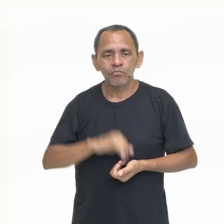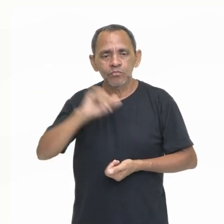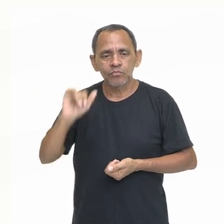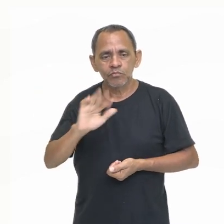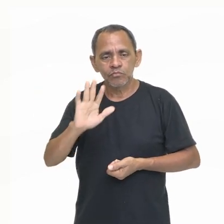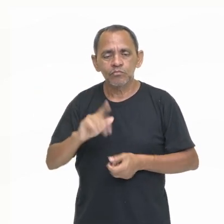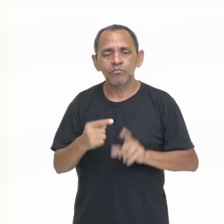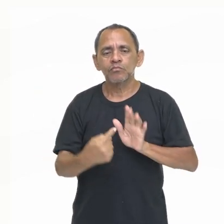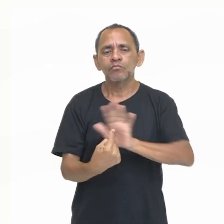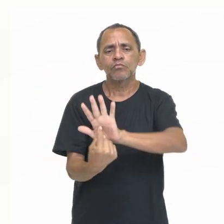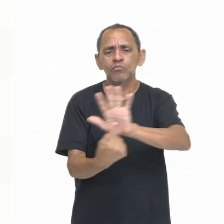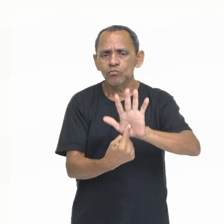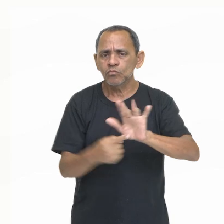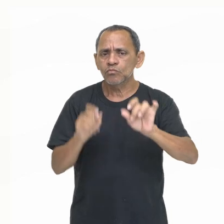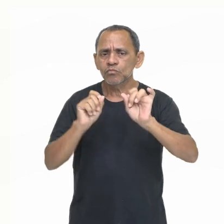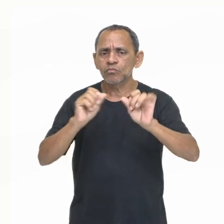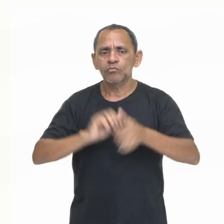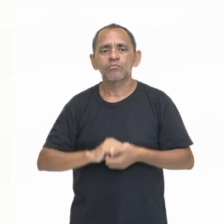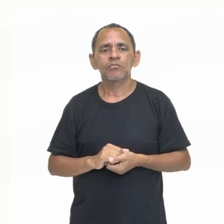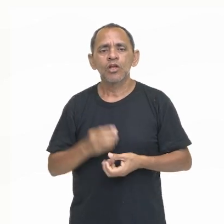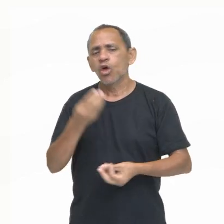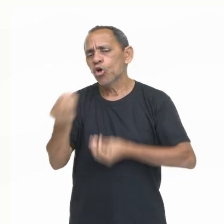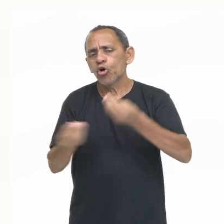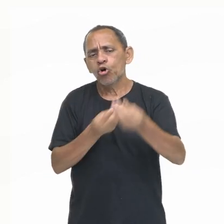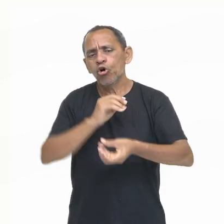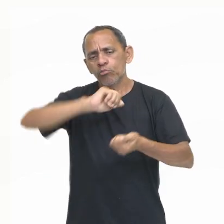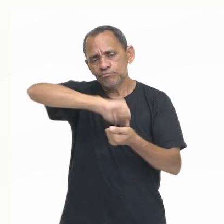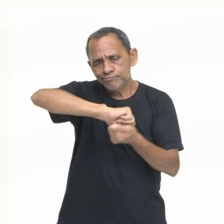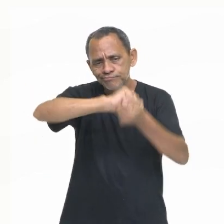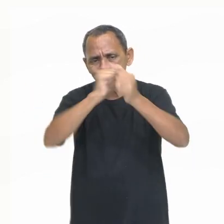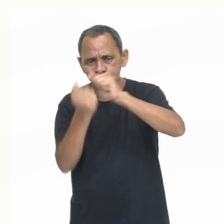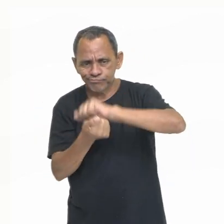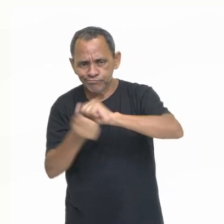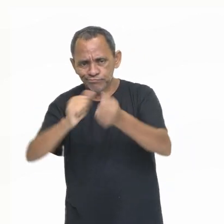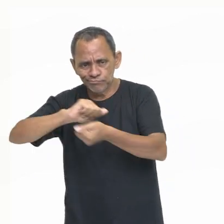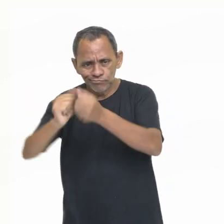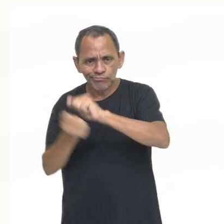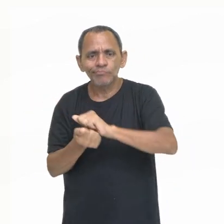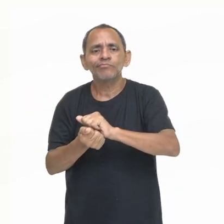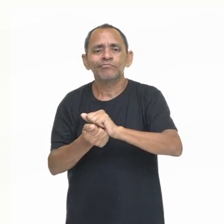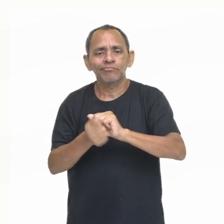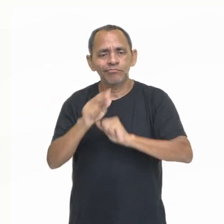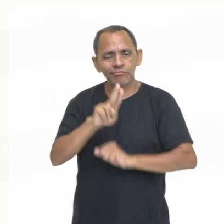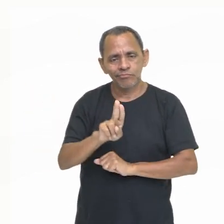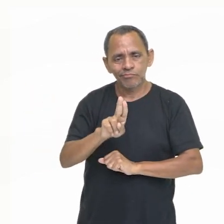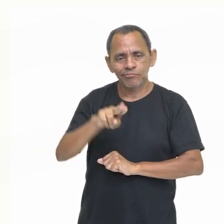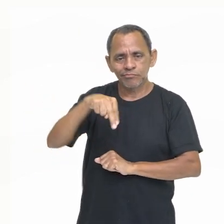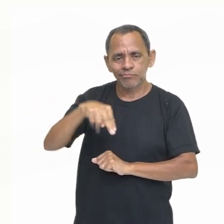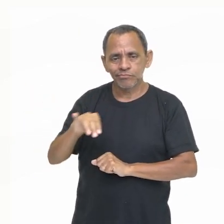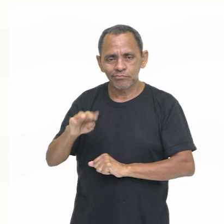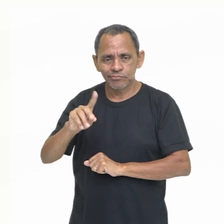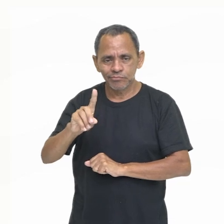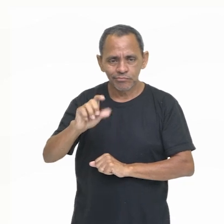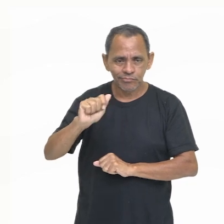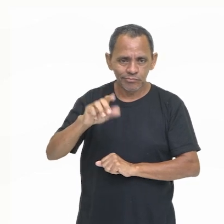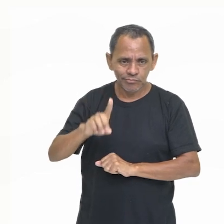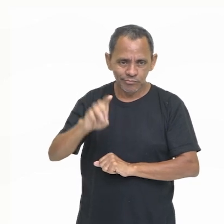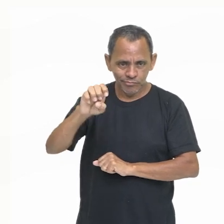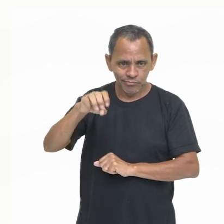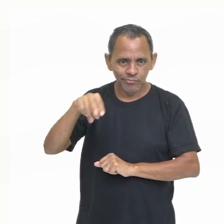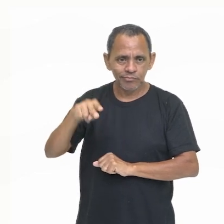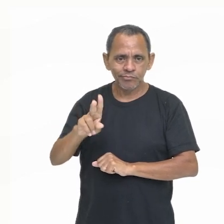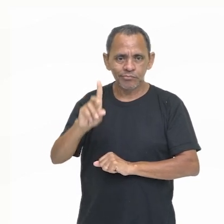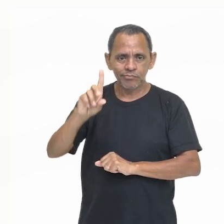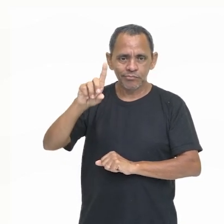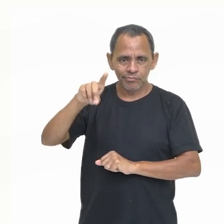realizar as transformações dessas unidades, a gente tem então um esquema aí que nos ajuda bastante, né? Então, olha só, vamos